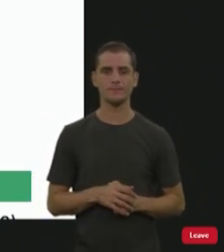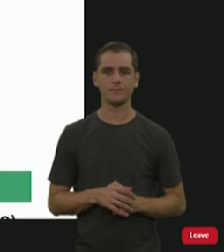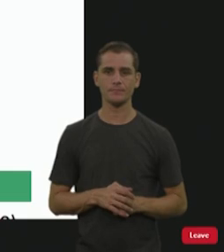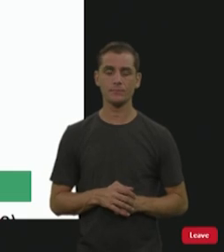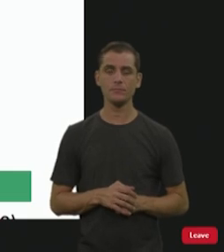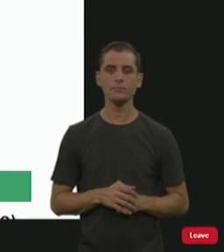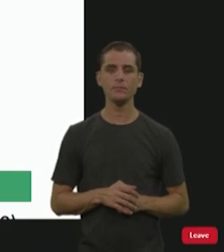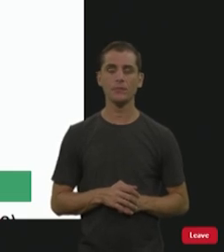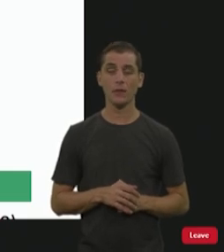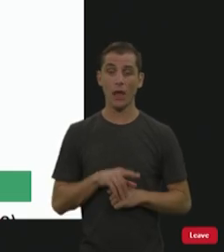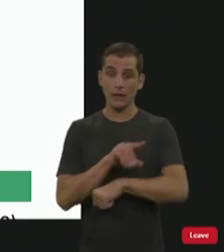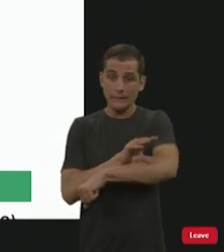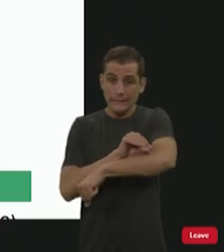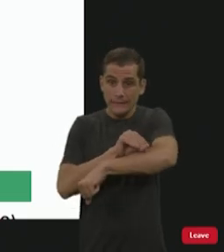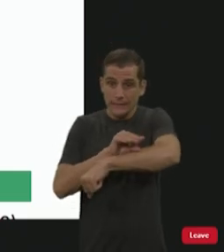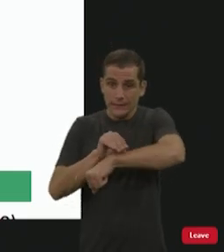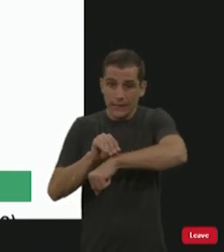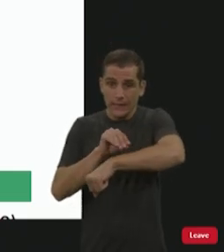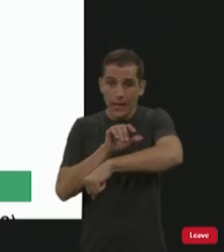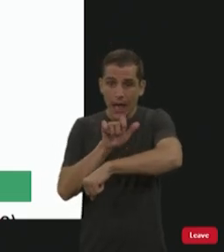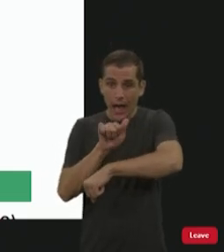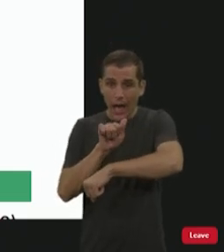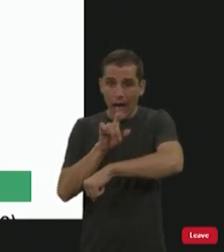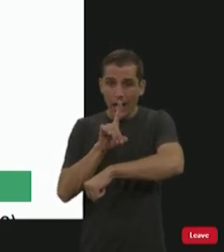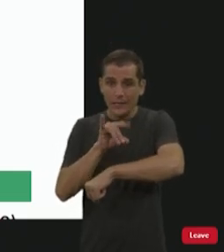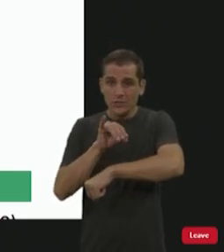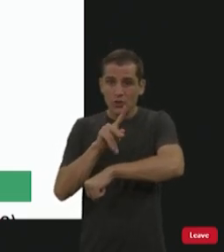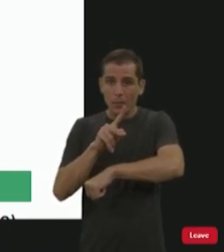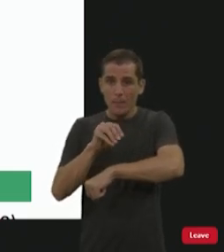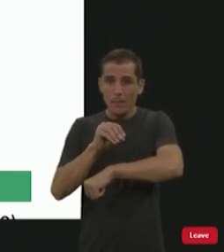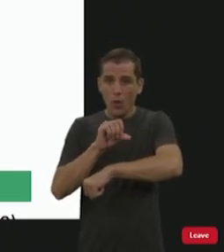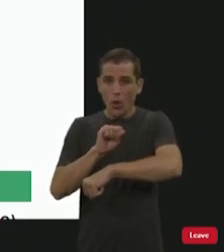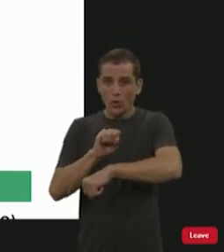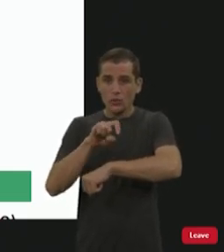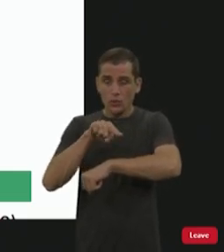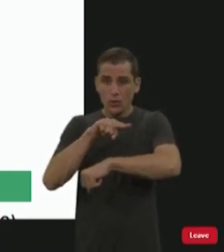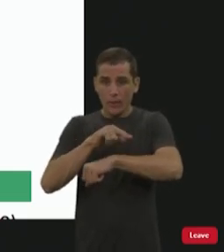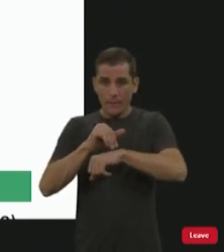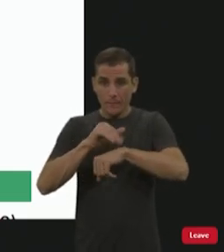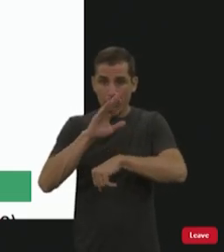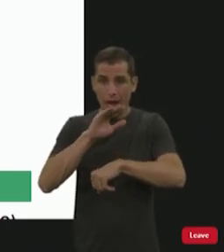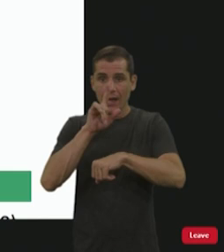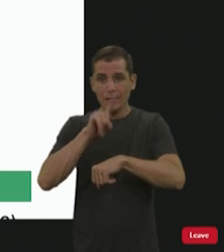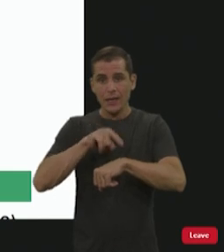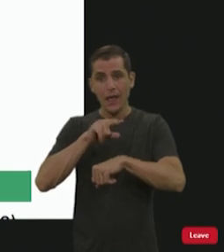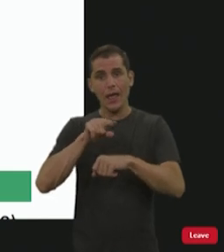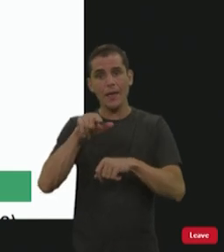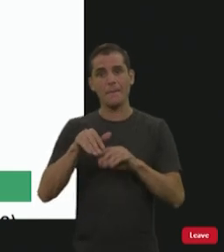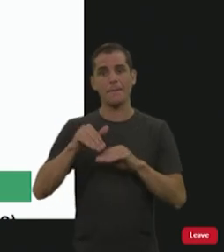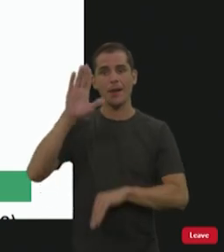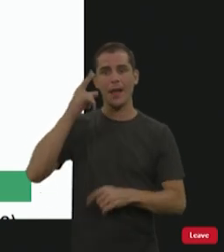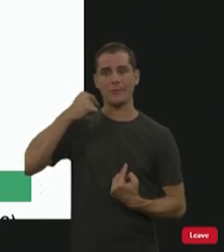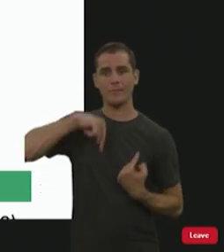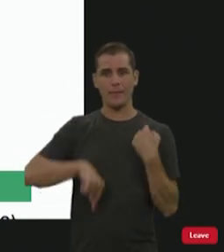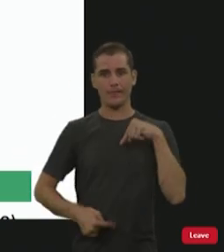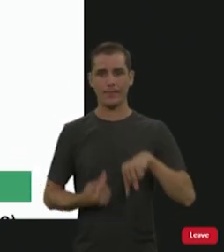lembrando que quanto maior a deficiência do tecido adiposo, maior provavelmente vai ser a alteração metabólica.